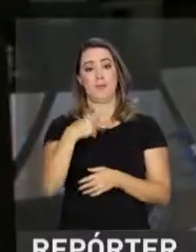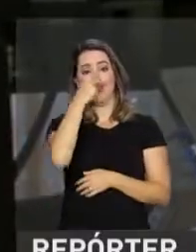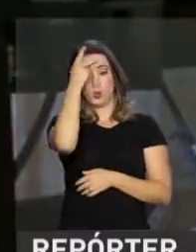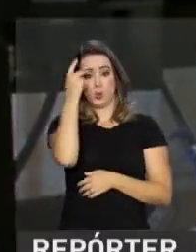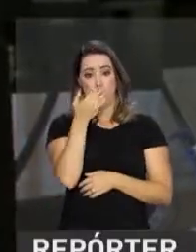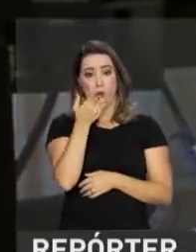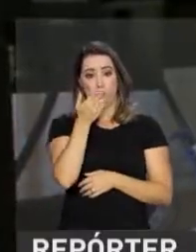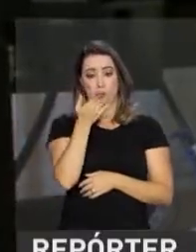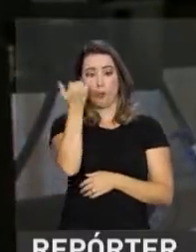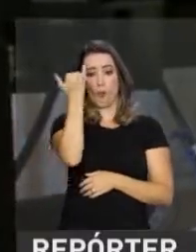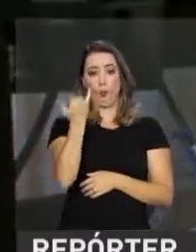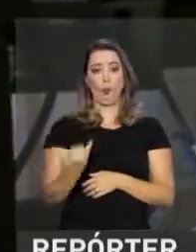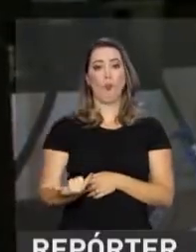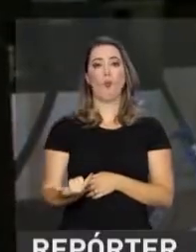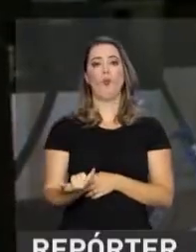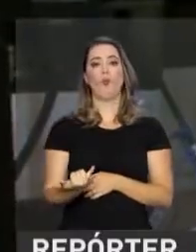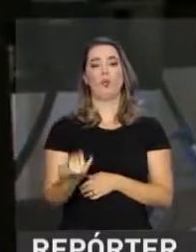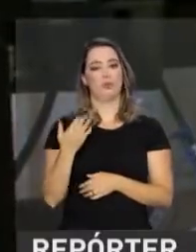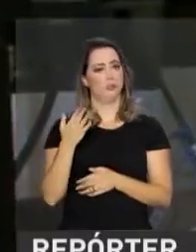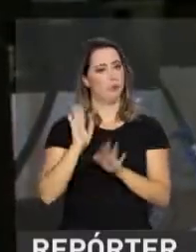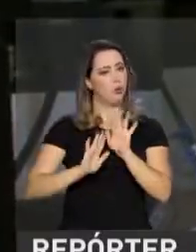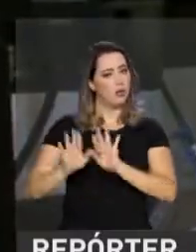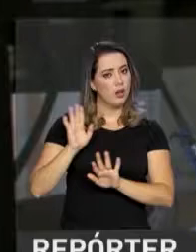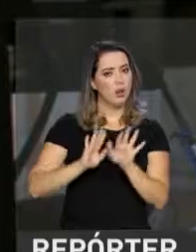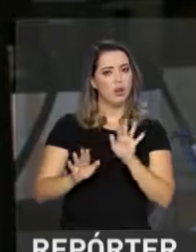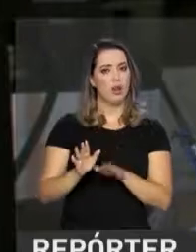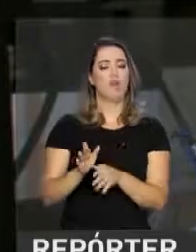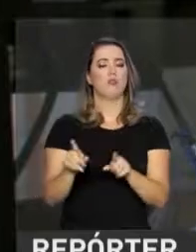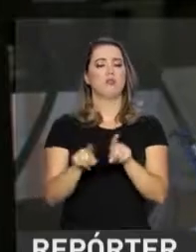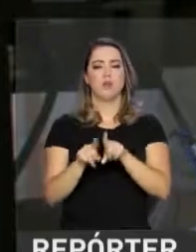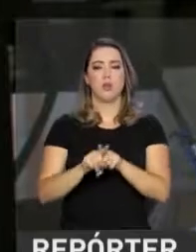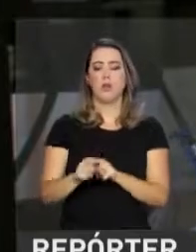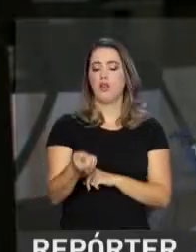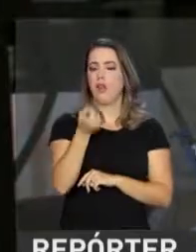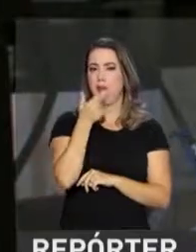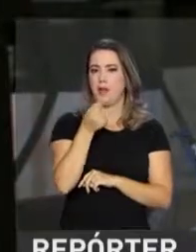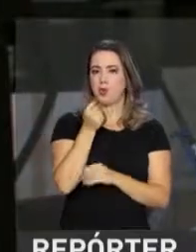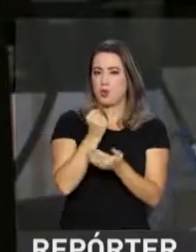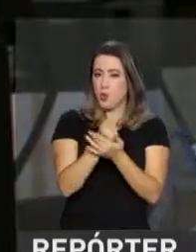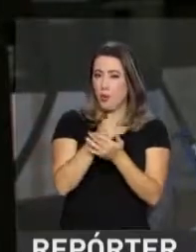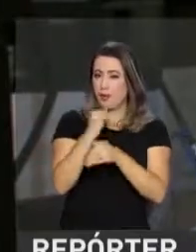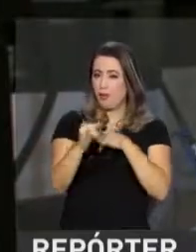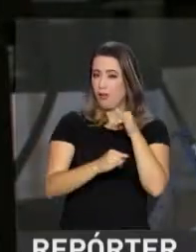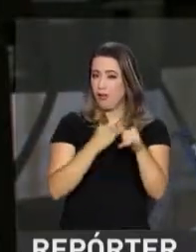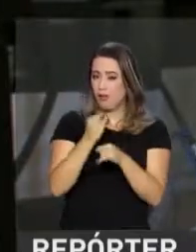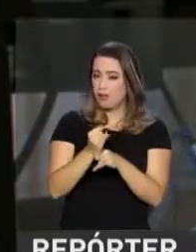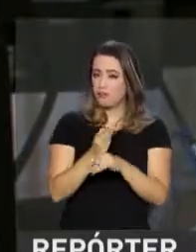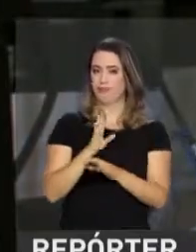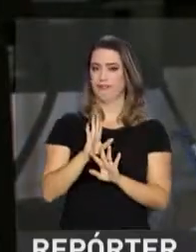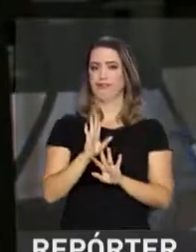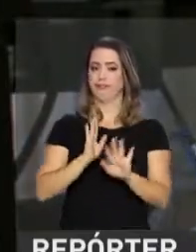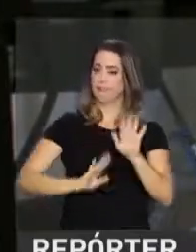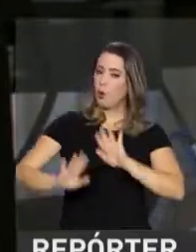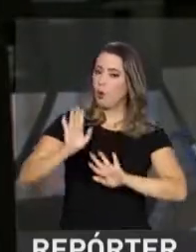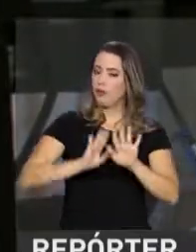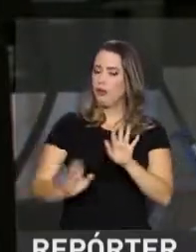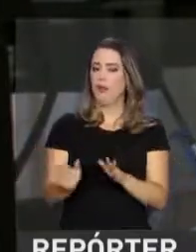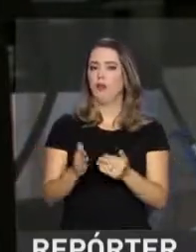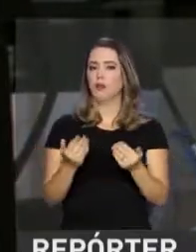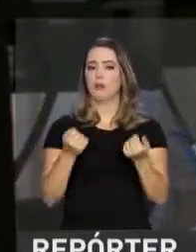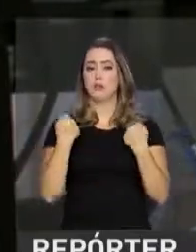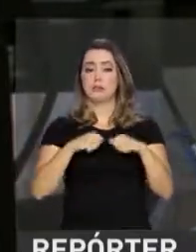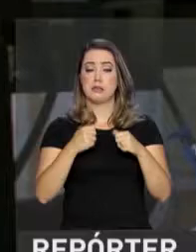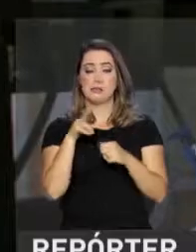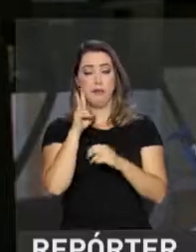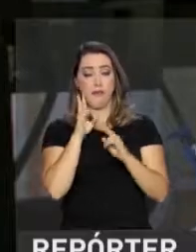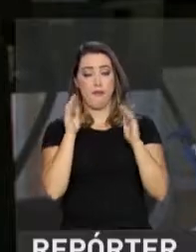tem que ficar atenta a esse tipo de produto medicamentos comprados pela internet que a gente não sabe qual a procedência ele segue a regulamentação da agência